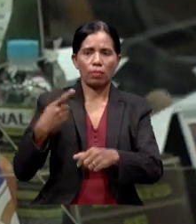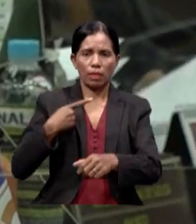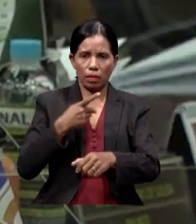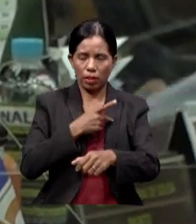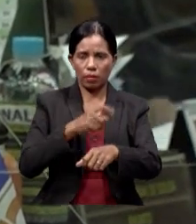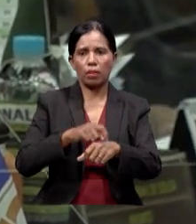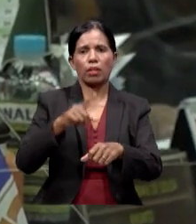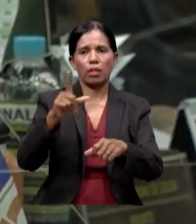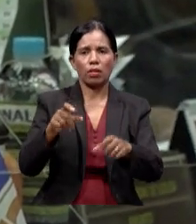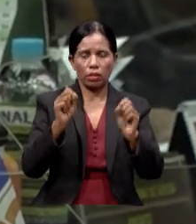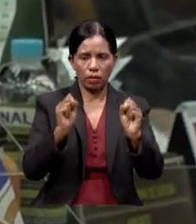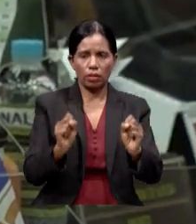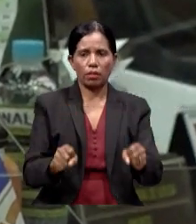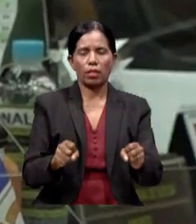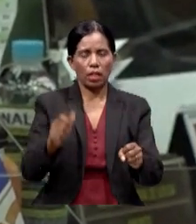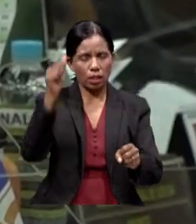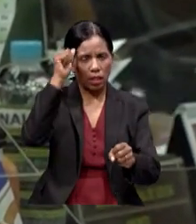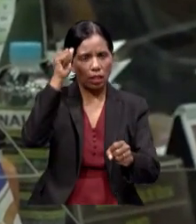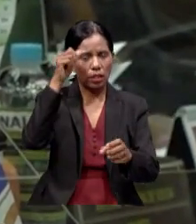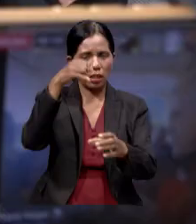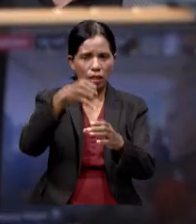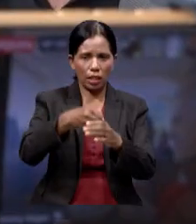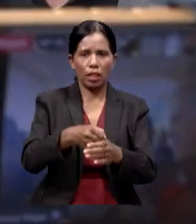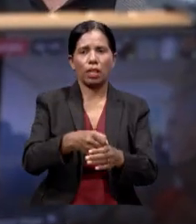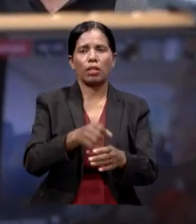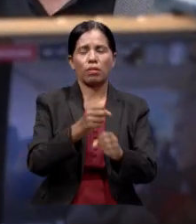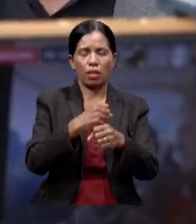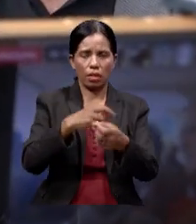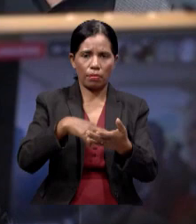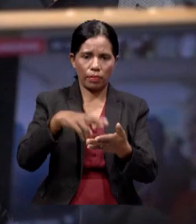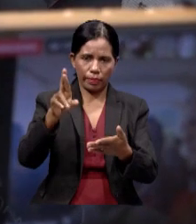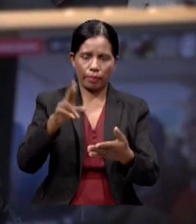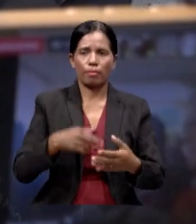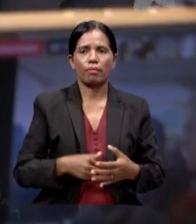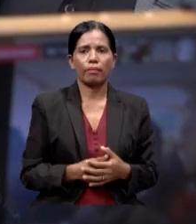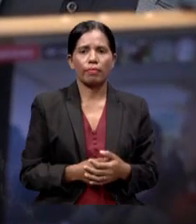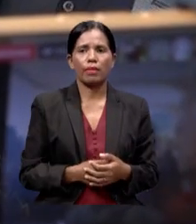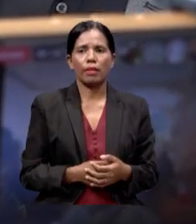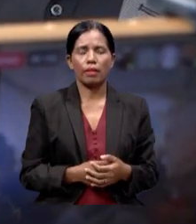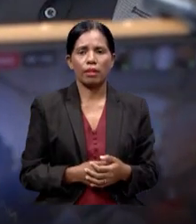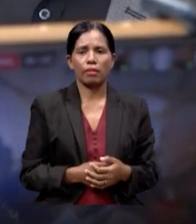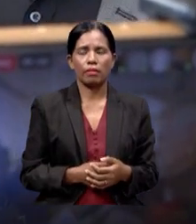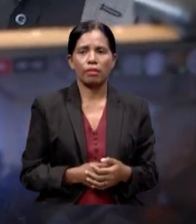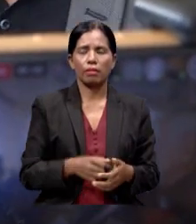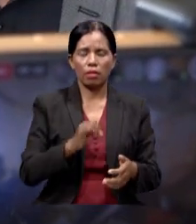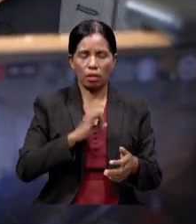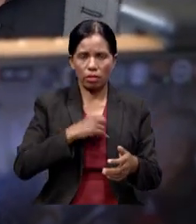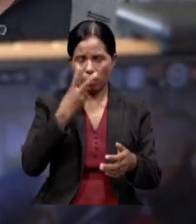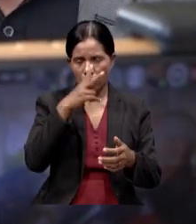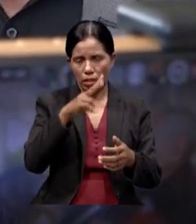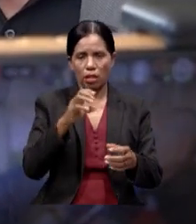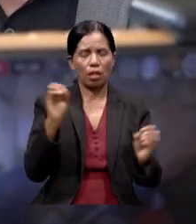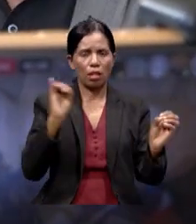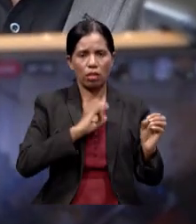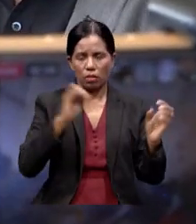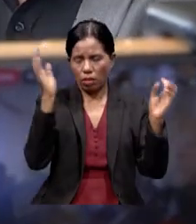Nacional, hodi bele análise a clean, molocalo aprovação. Tanto nem ao se encare, ao lá o problema, nem ao se